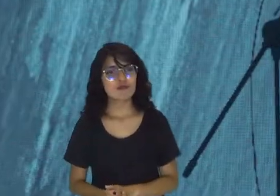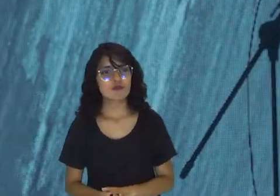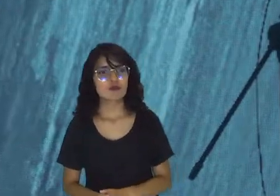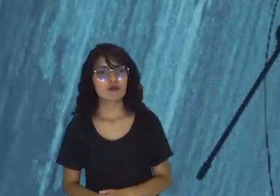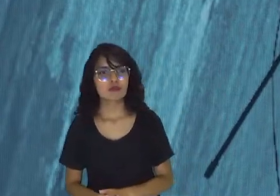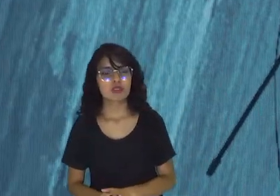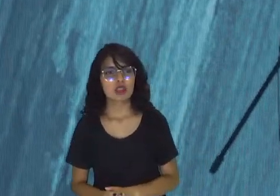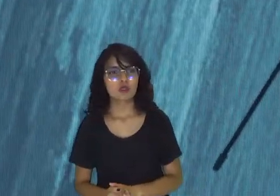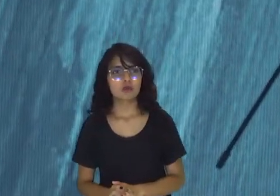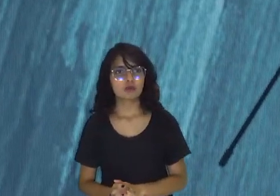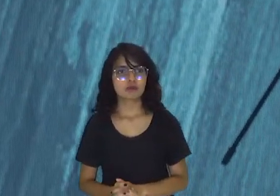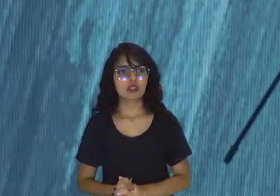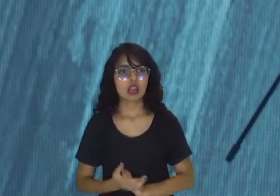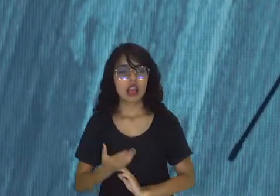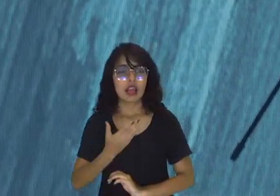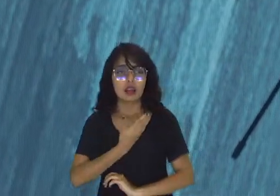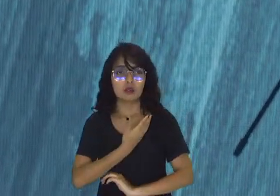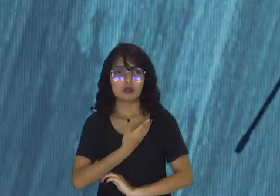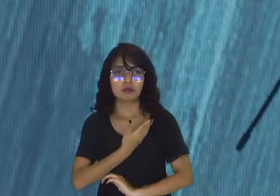Irmãos,